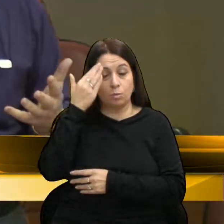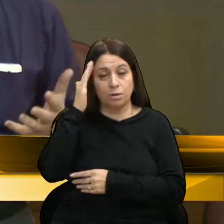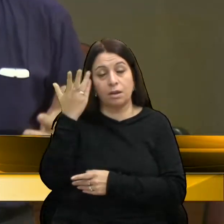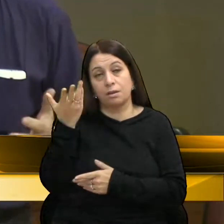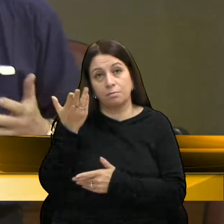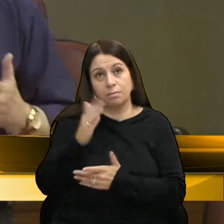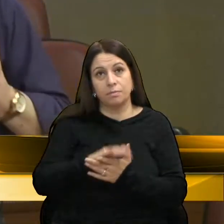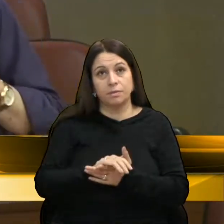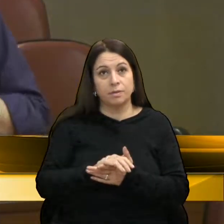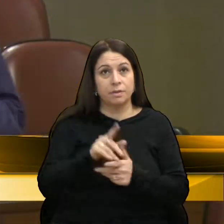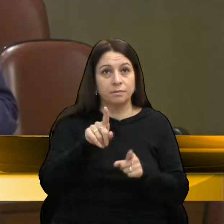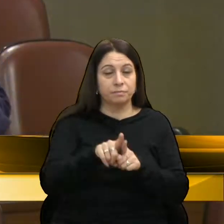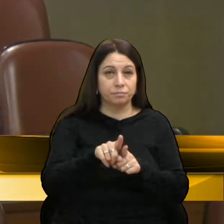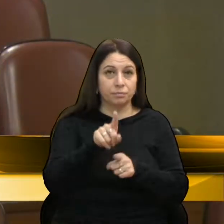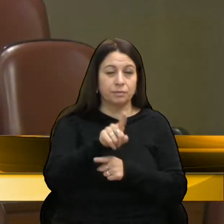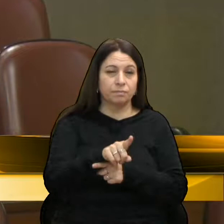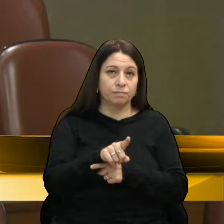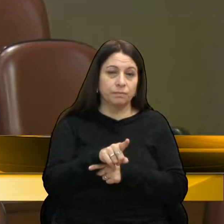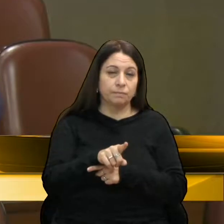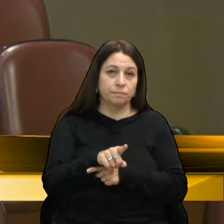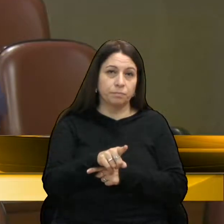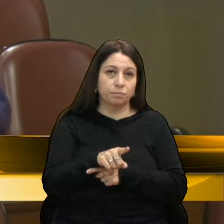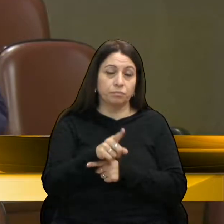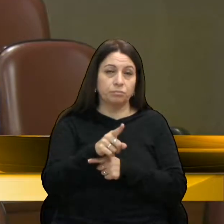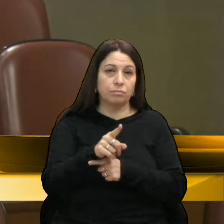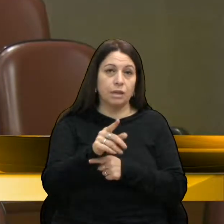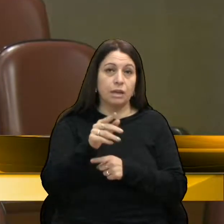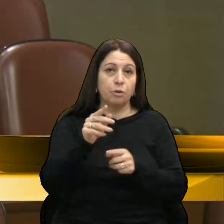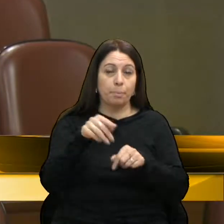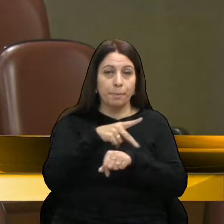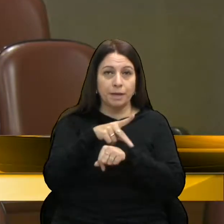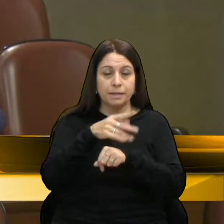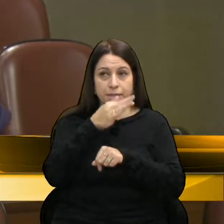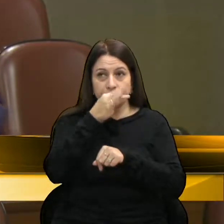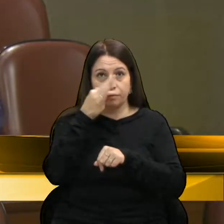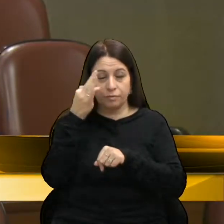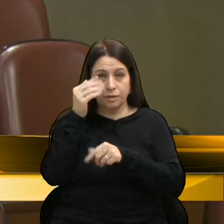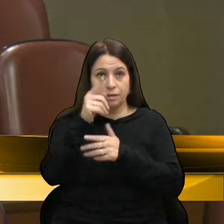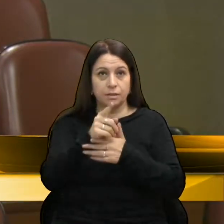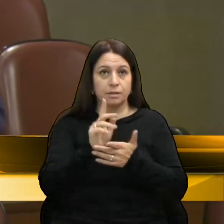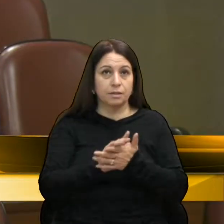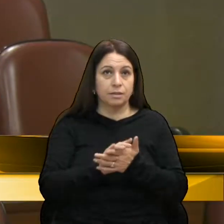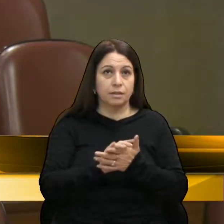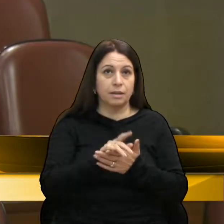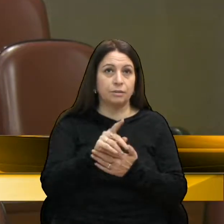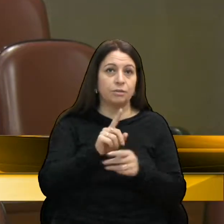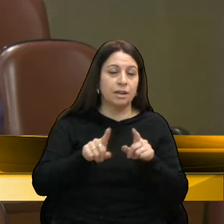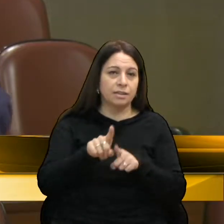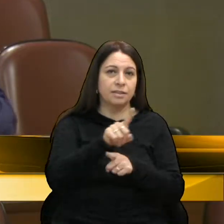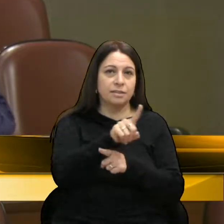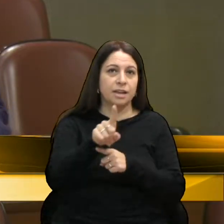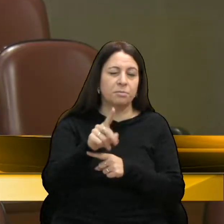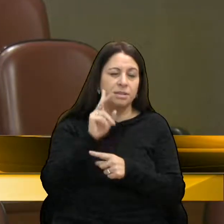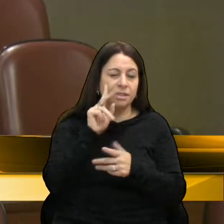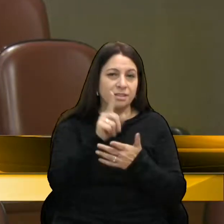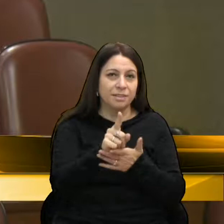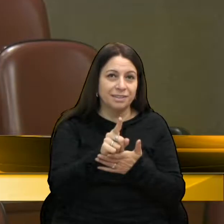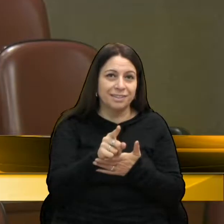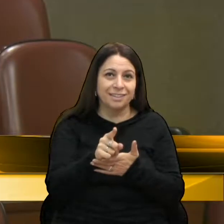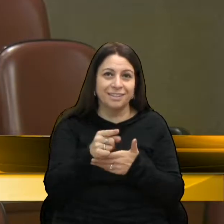disso? E outra coisa, lá na França, por exemplo, o cara pegou um caminhão e matou 80. Aí vamos proibir o